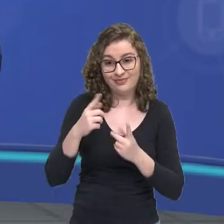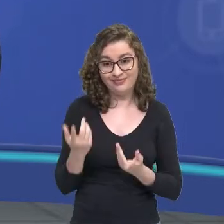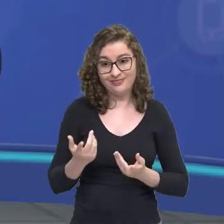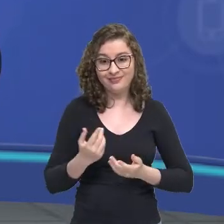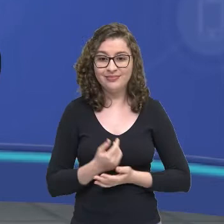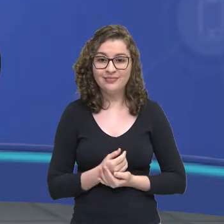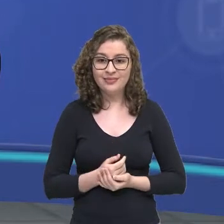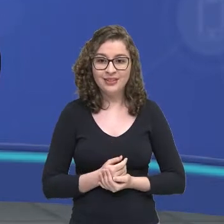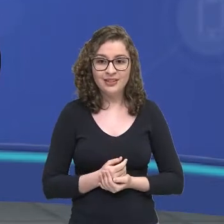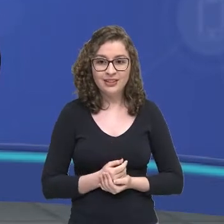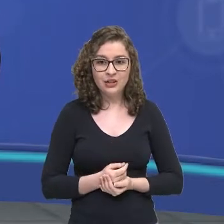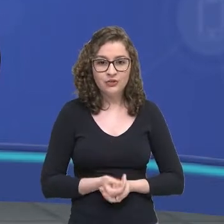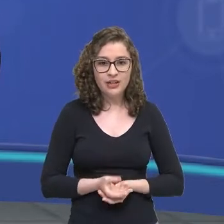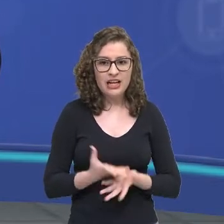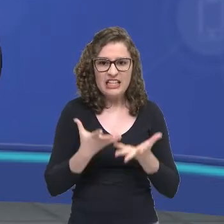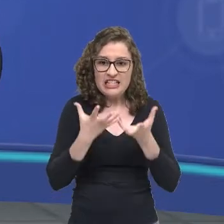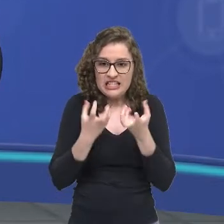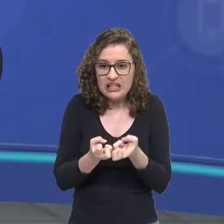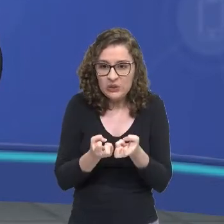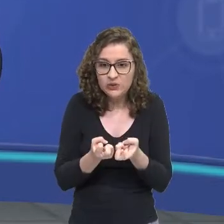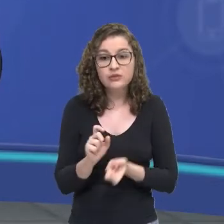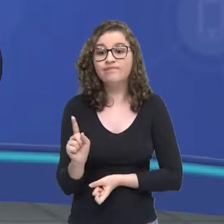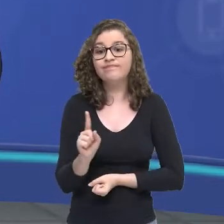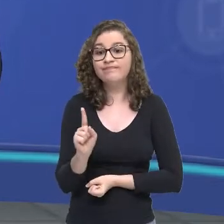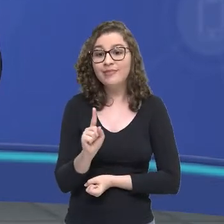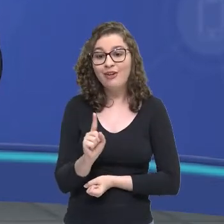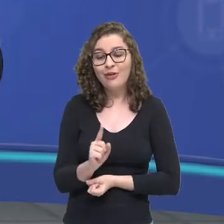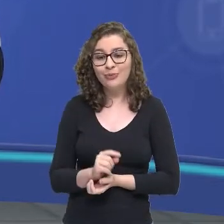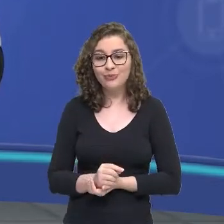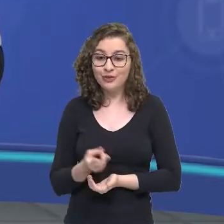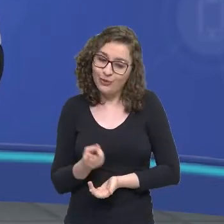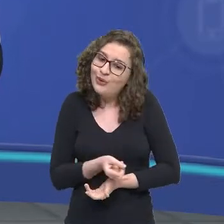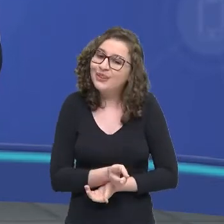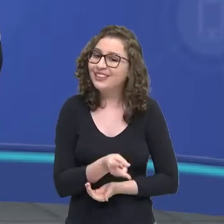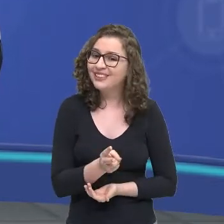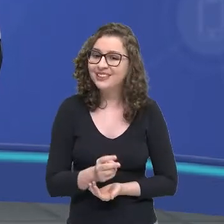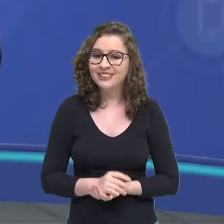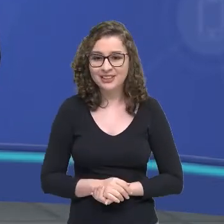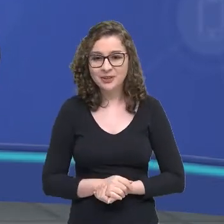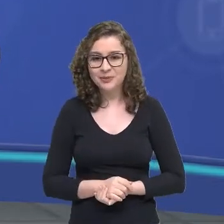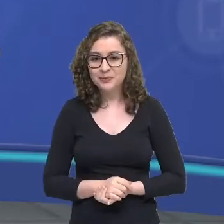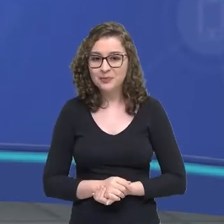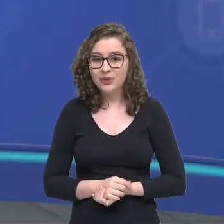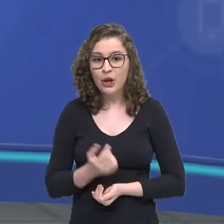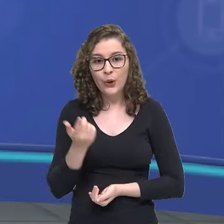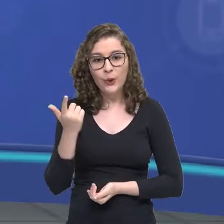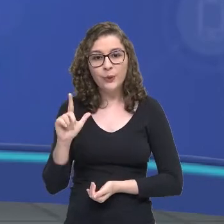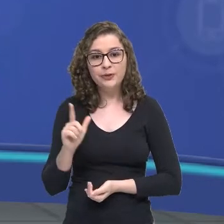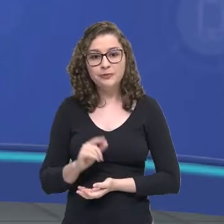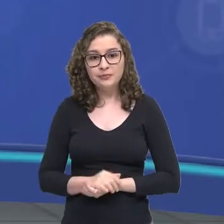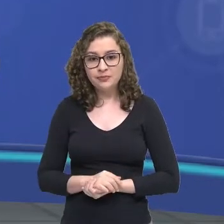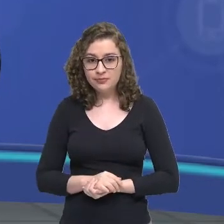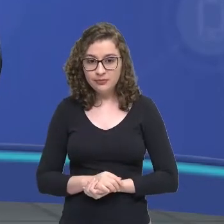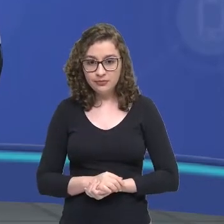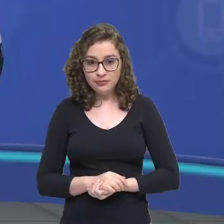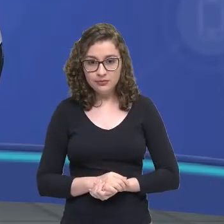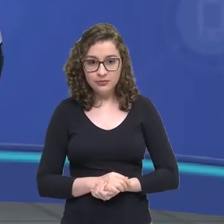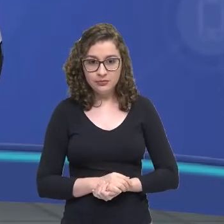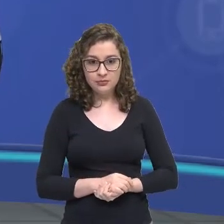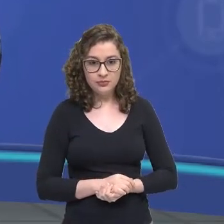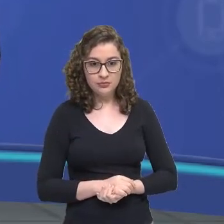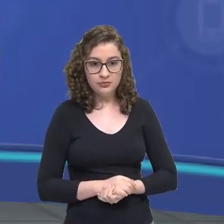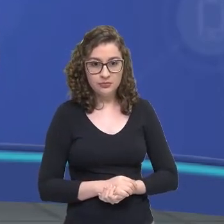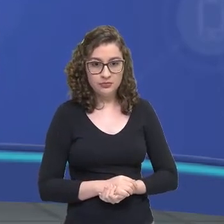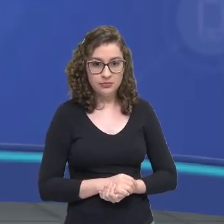não ressequem, né? Então eles também acabam tendo um tempo de durabilidade maior. E por último, nós temos aí a